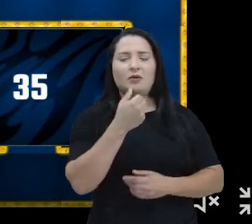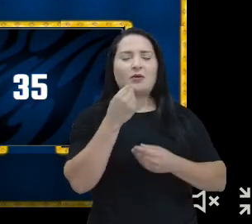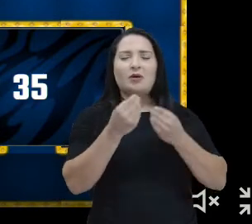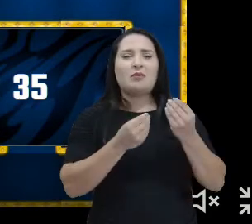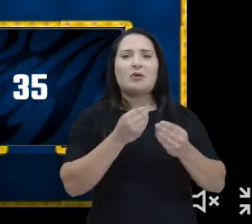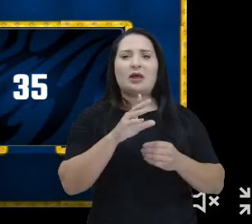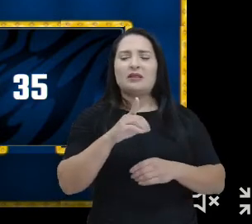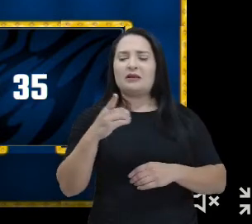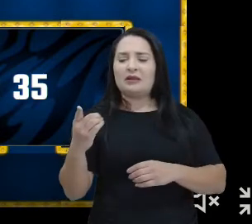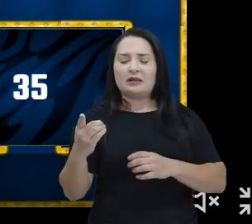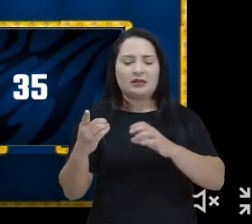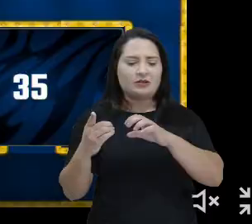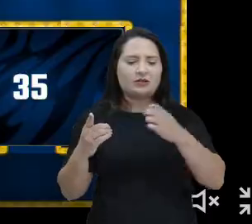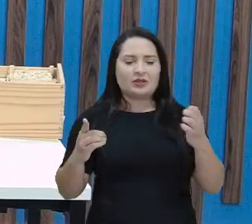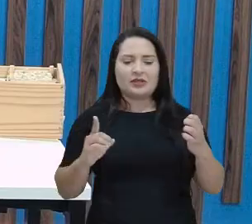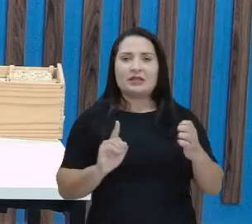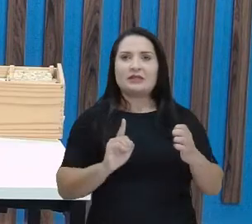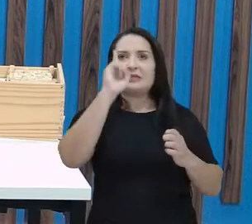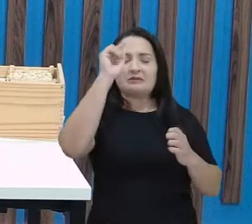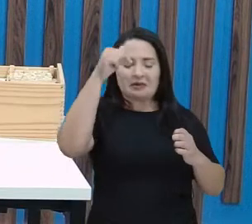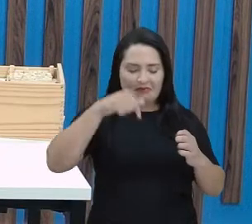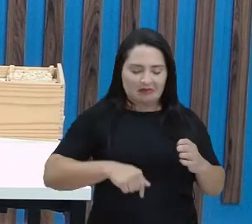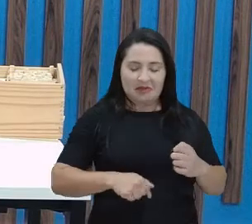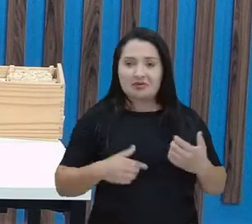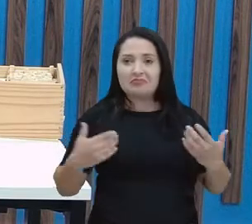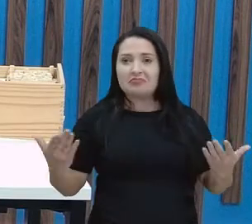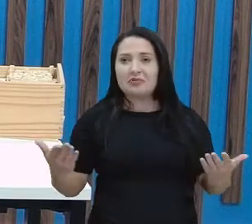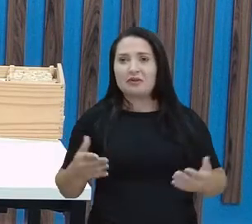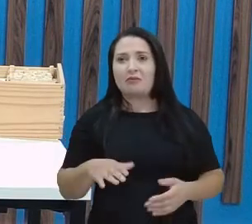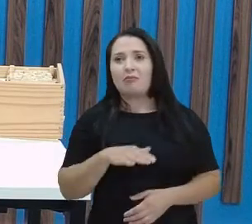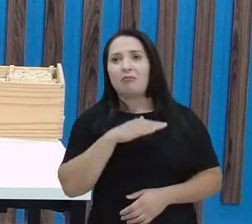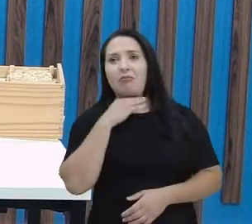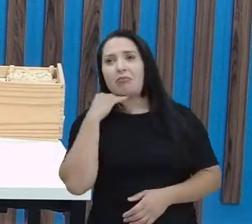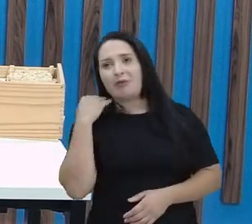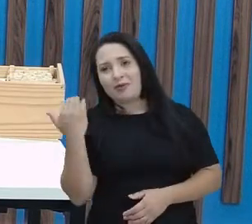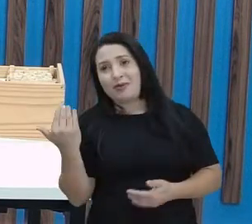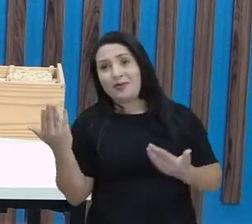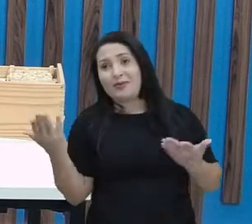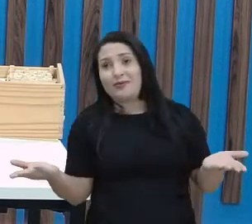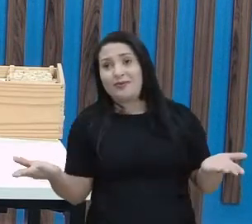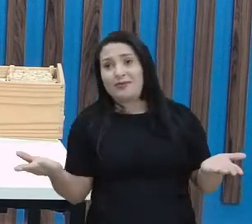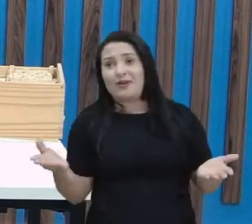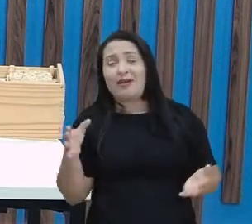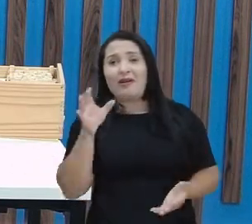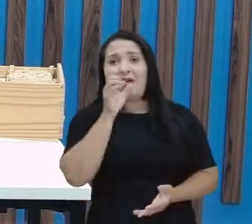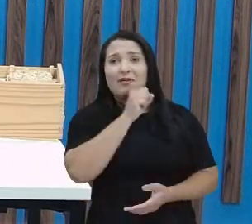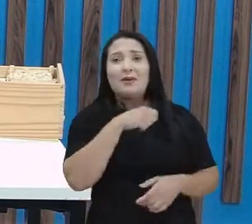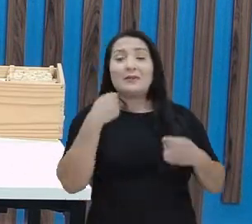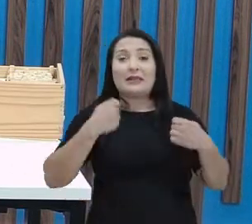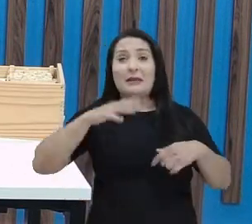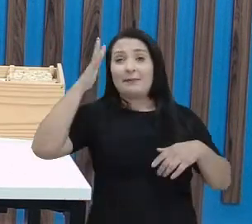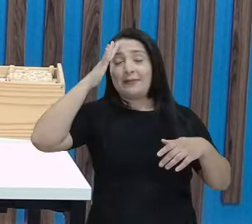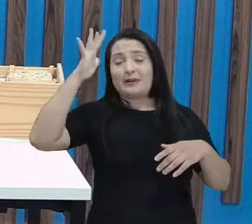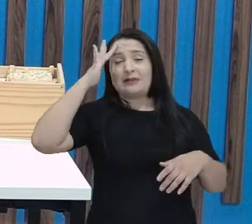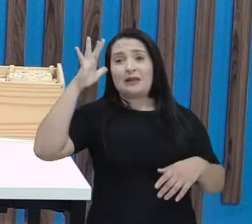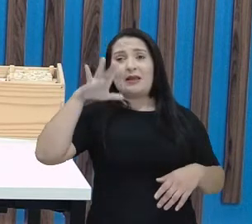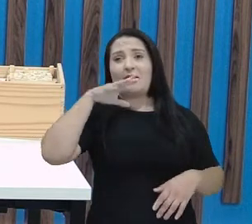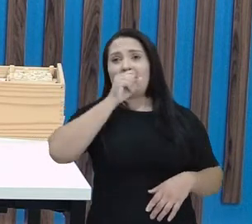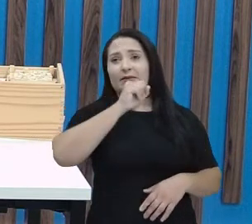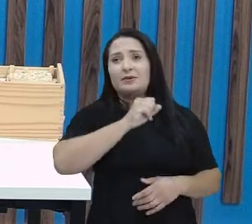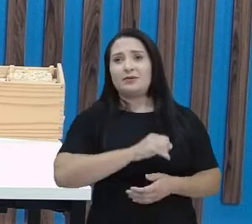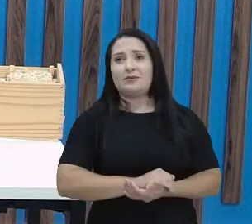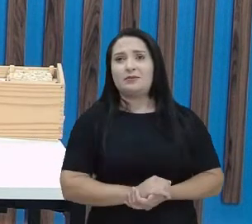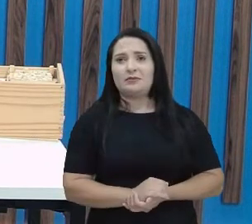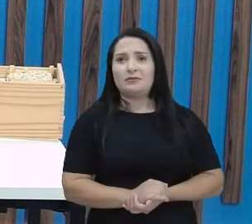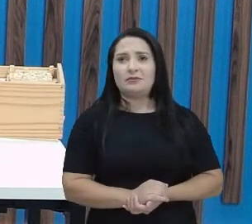para baixo? Ah, professora. Morreu. Morreu. É rápido, a gente tem que pensar rápido. Bora, né? Rápido, bora